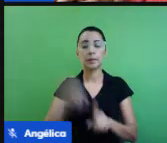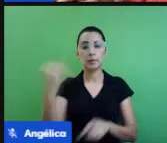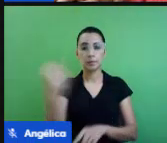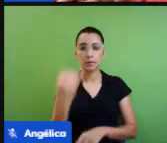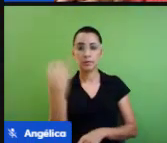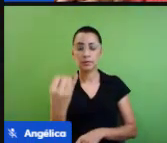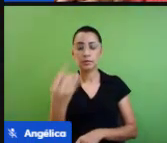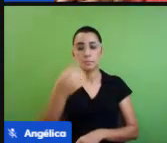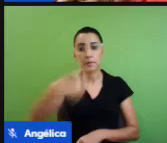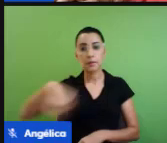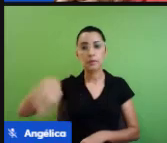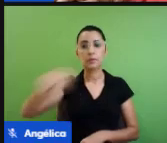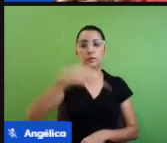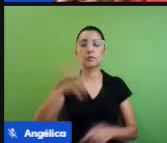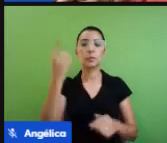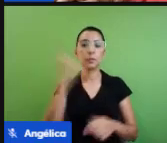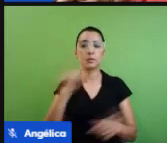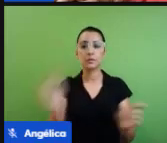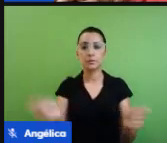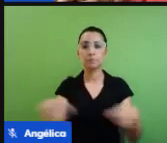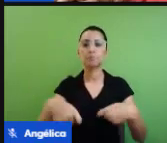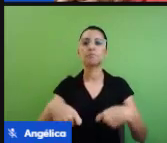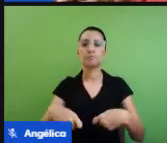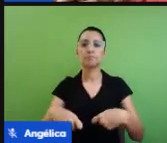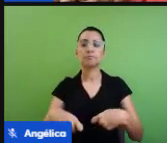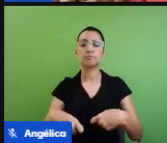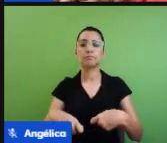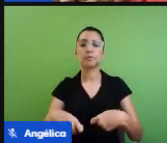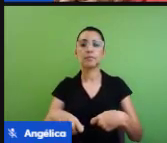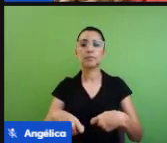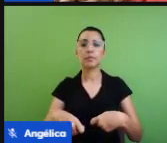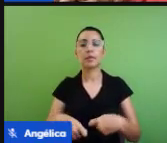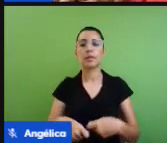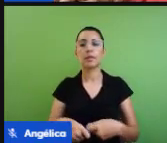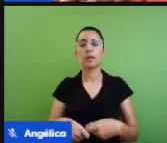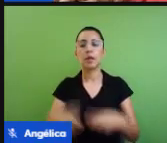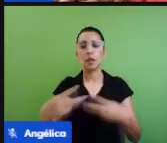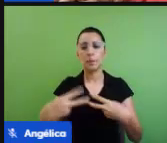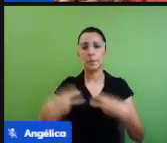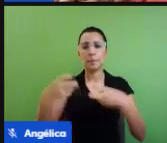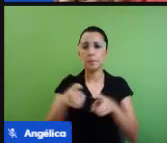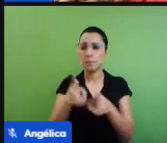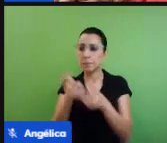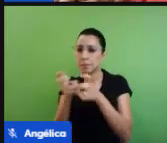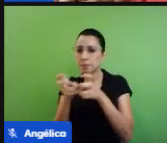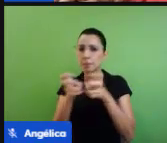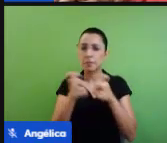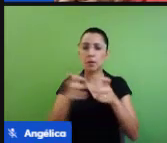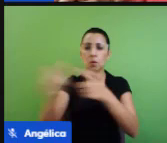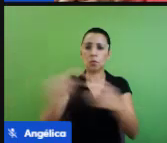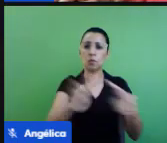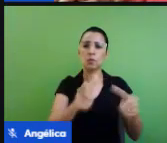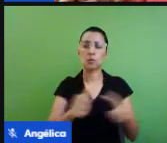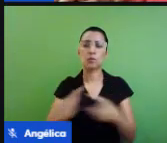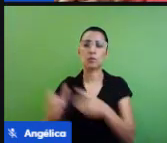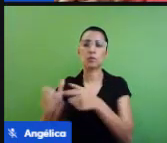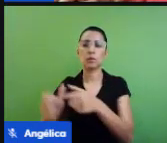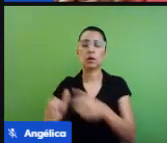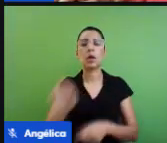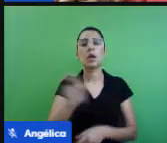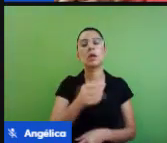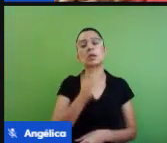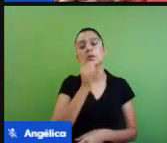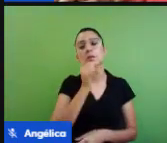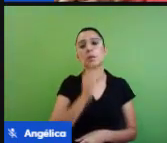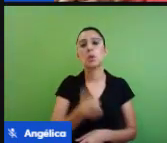nós possamos nos identificar dentro dos espaços, né? Nós usamos o número para CEP,